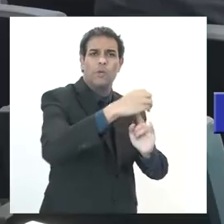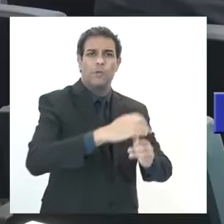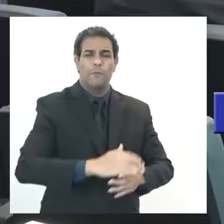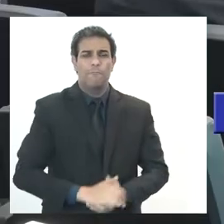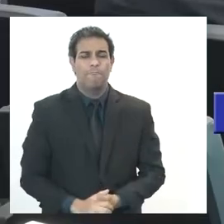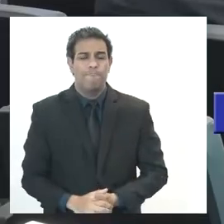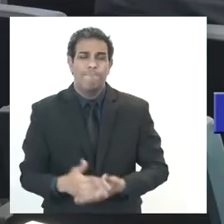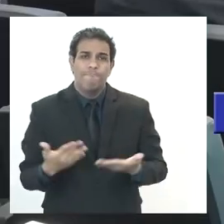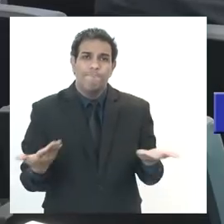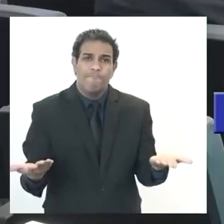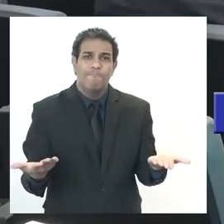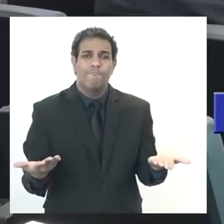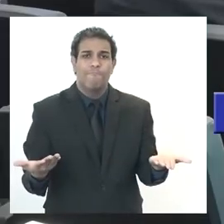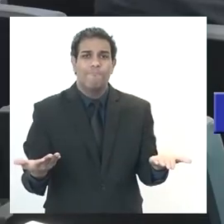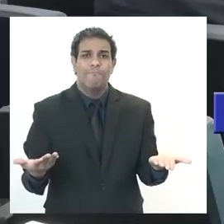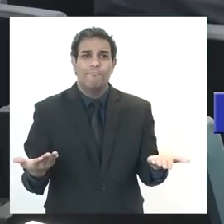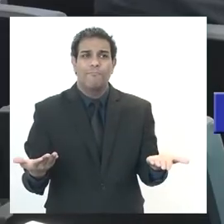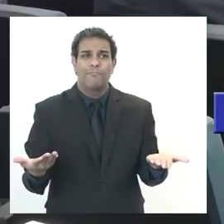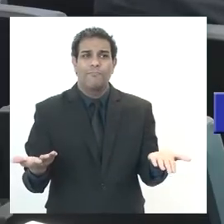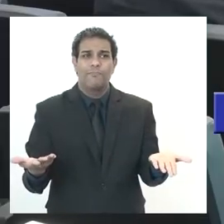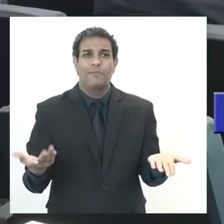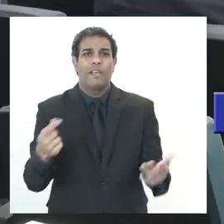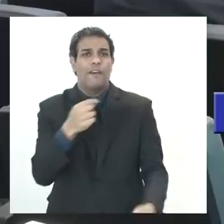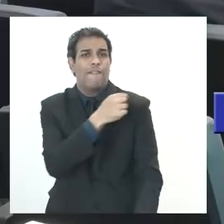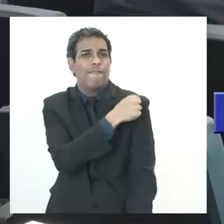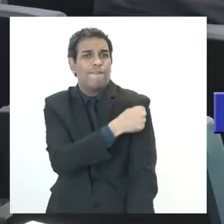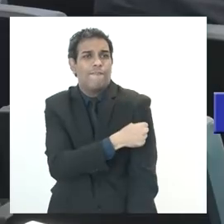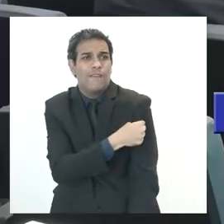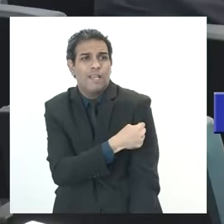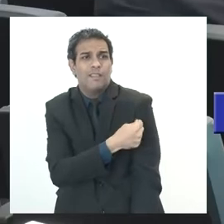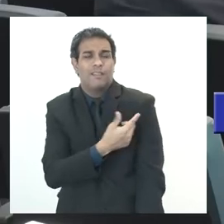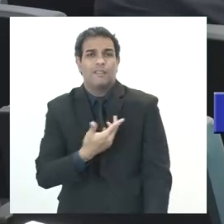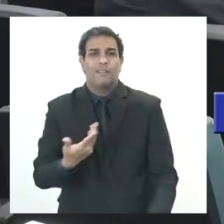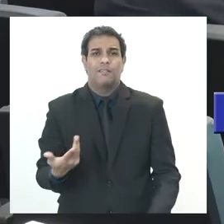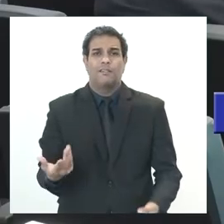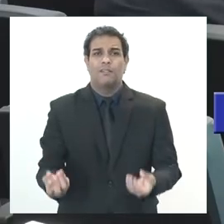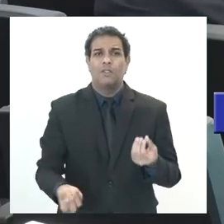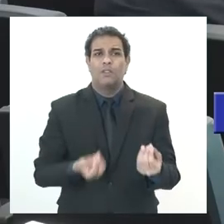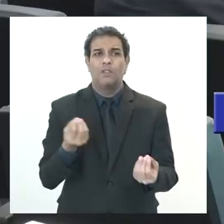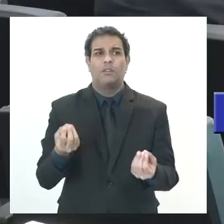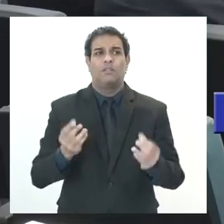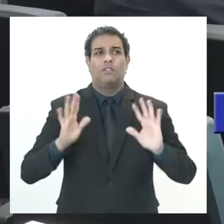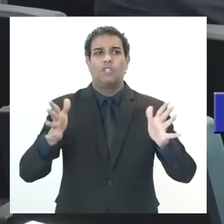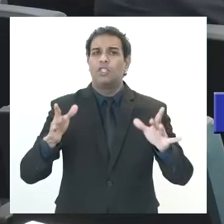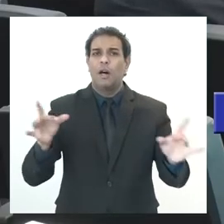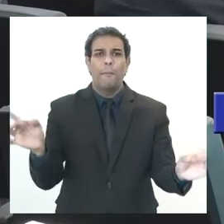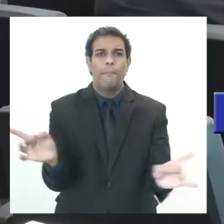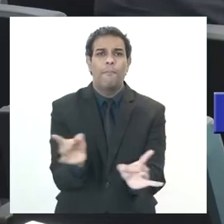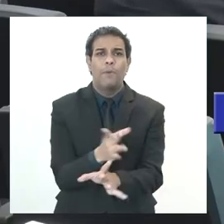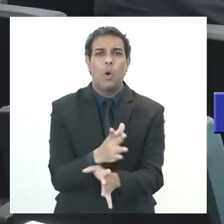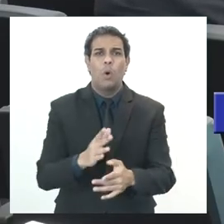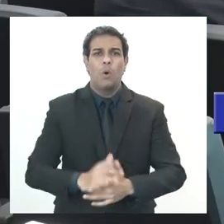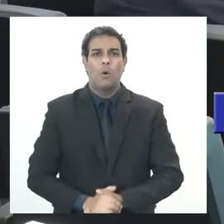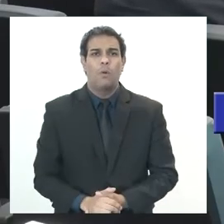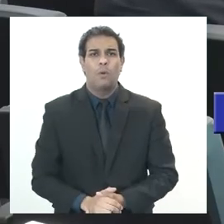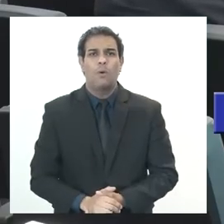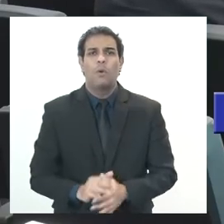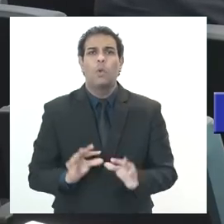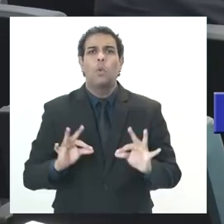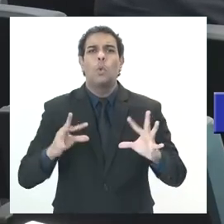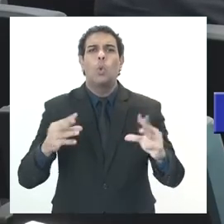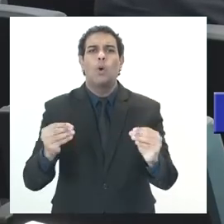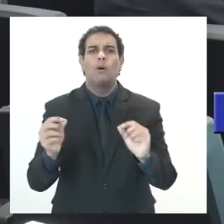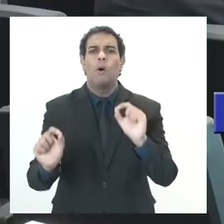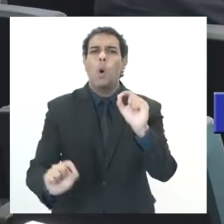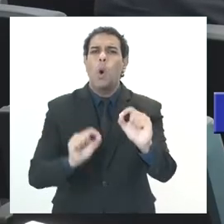Ah então tá lá agora todos os elevadíssimos mas é outra planta já produz um com quantos meses e